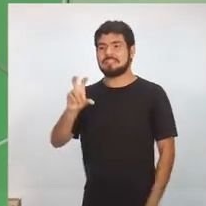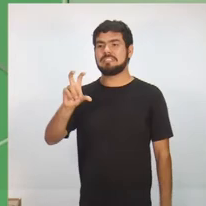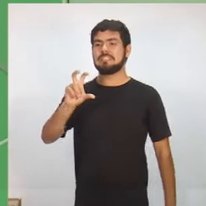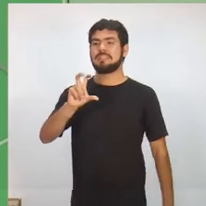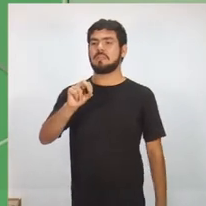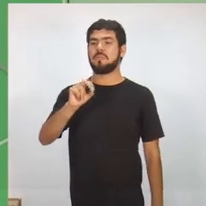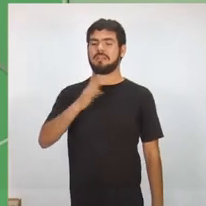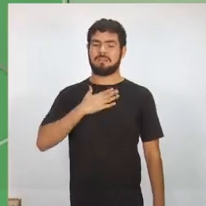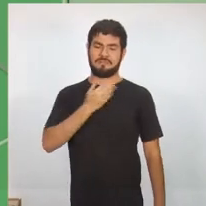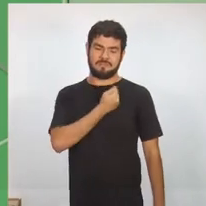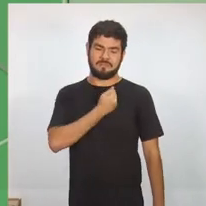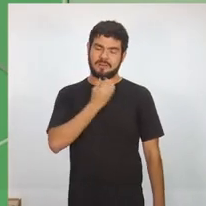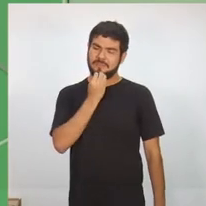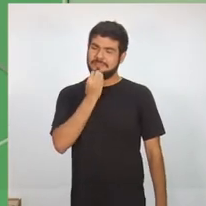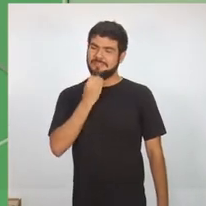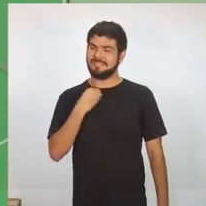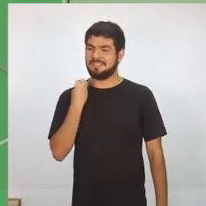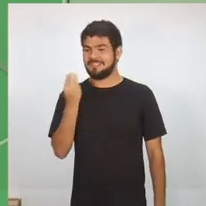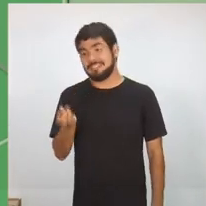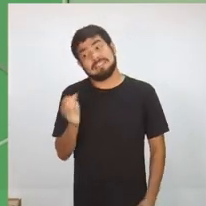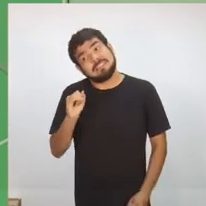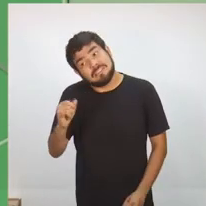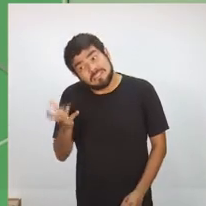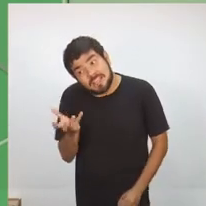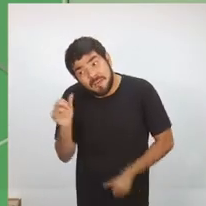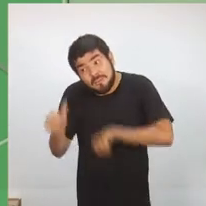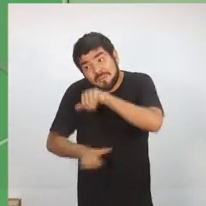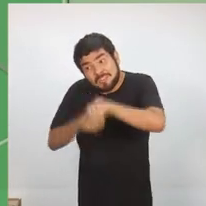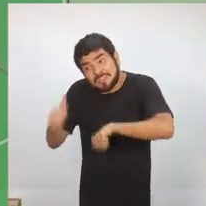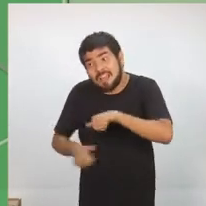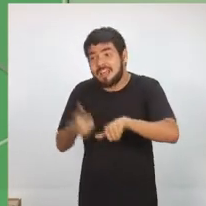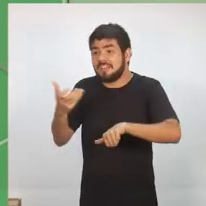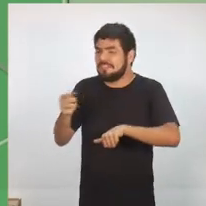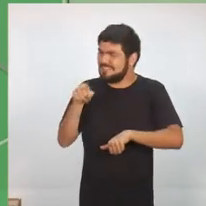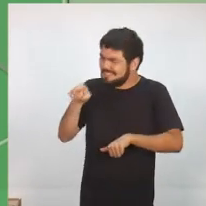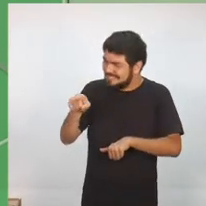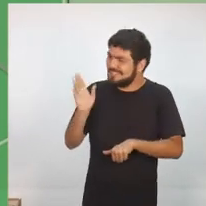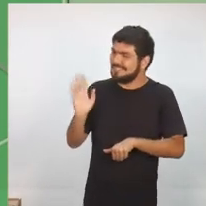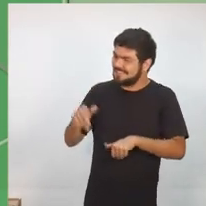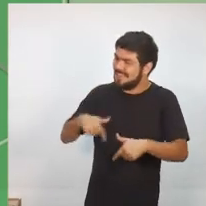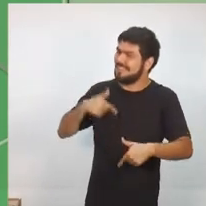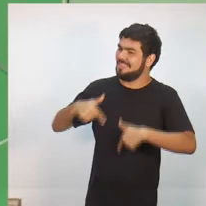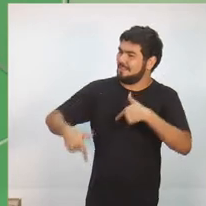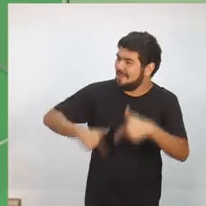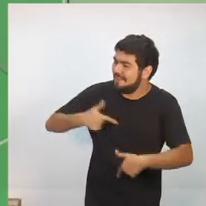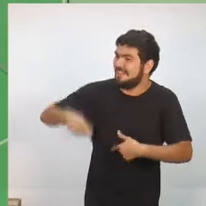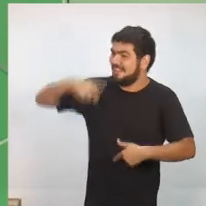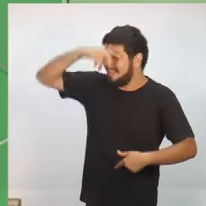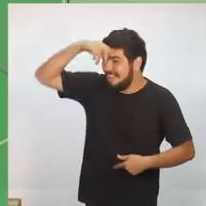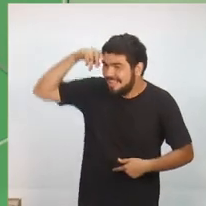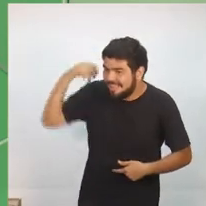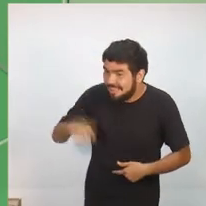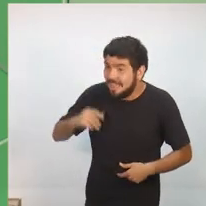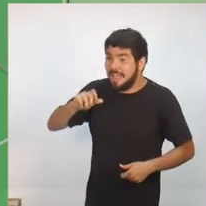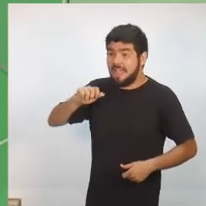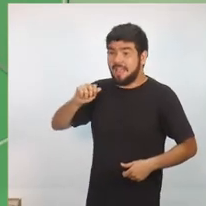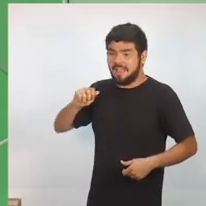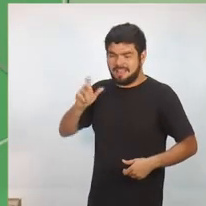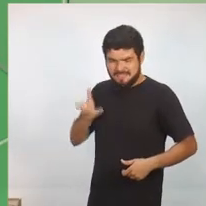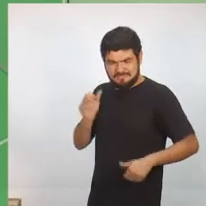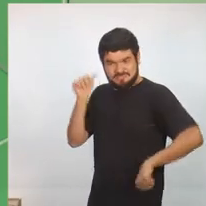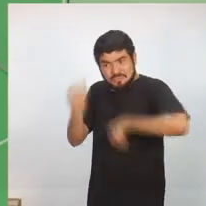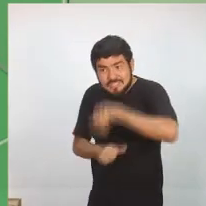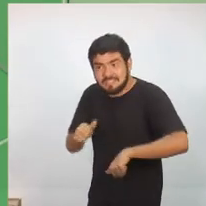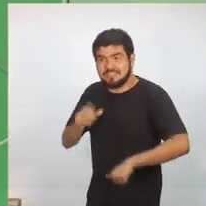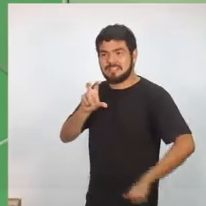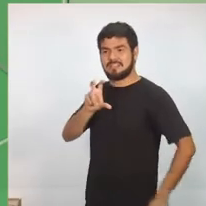neles é a oportunidade que nós estamos colocando. Se você quer mudar, você que é trabalhador, você que aposta na mudança, a hora é agora.